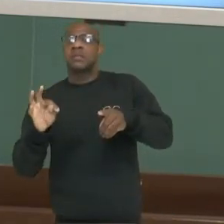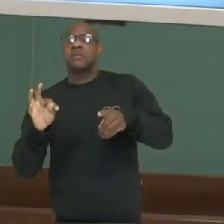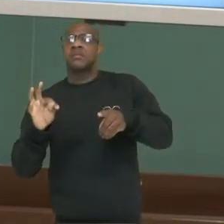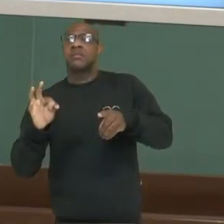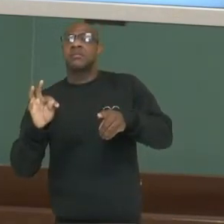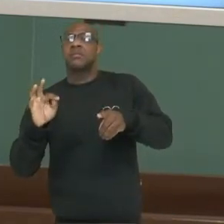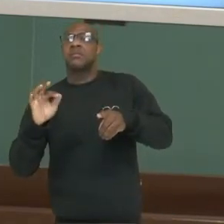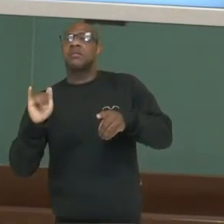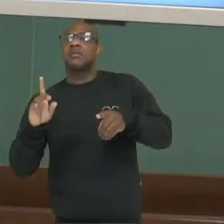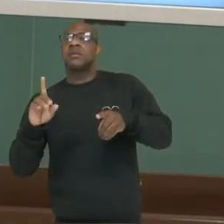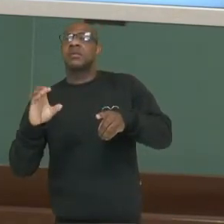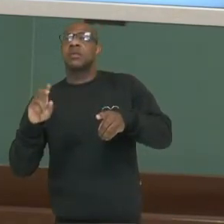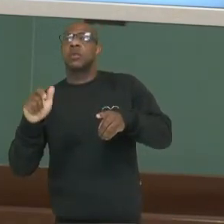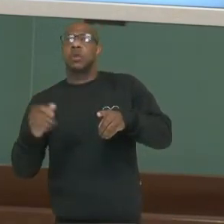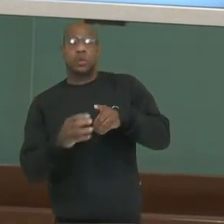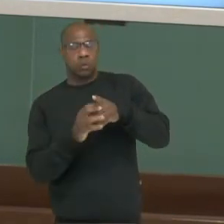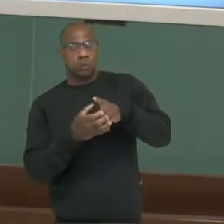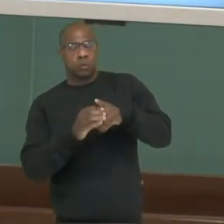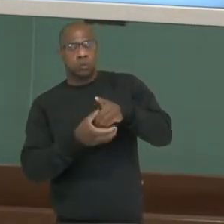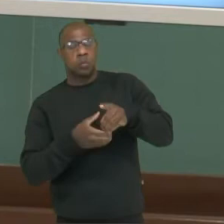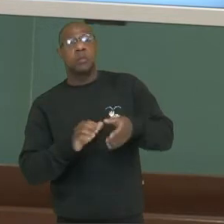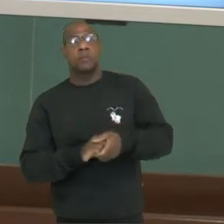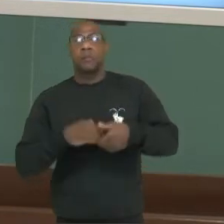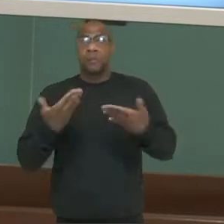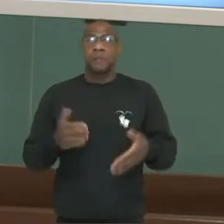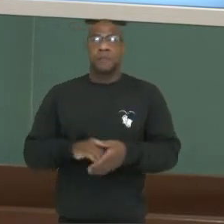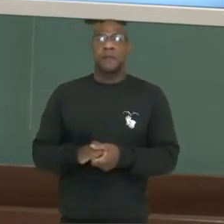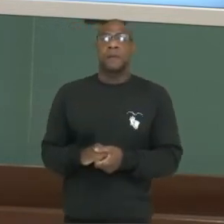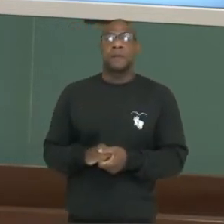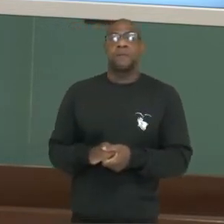Então, como que isso vai funcionar? O hormônio